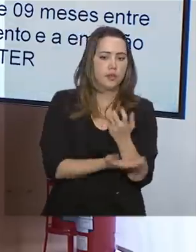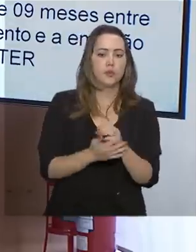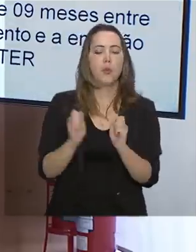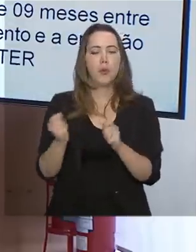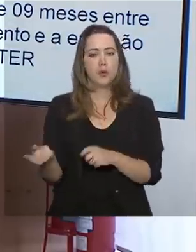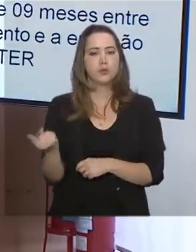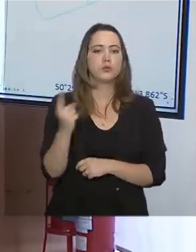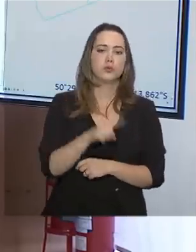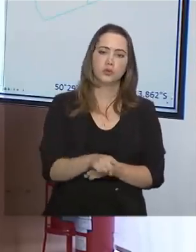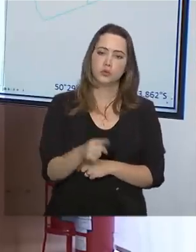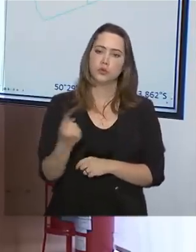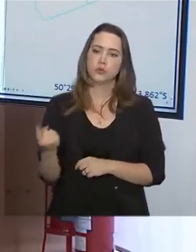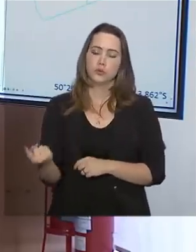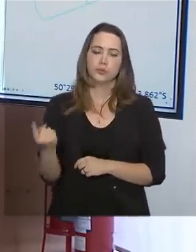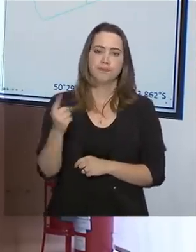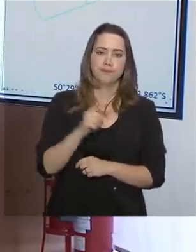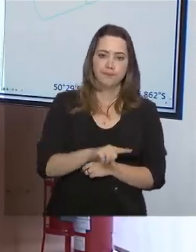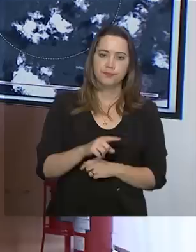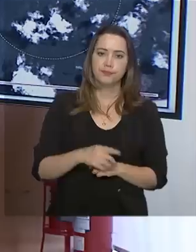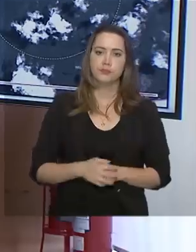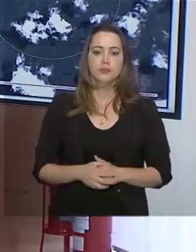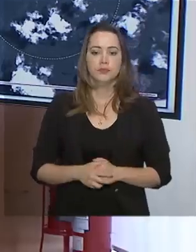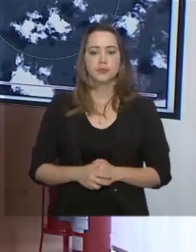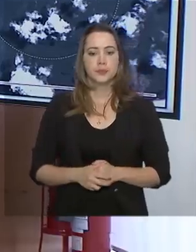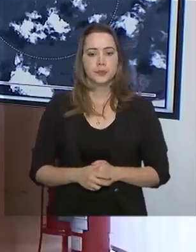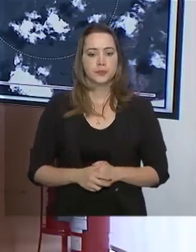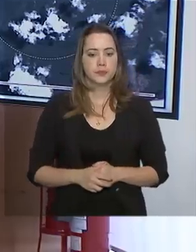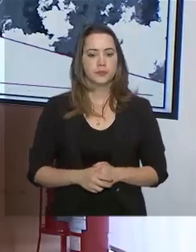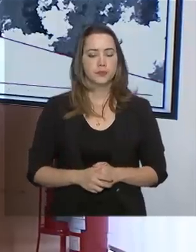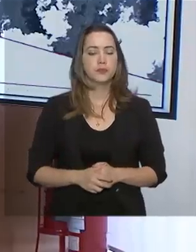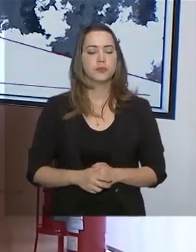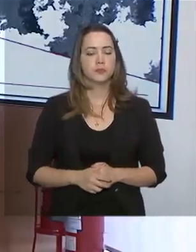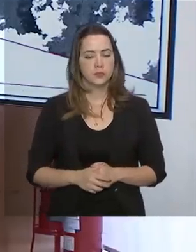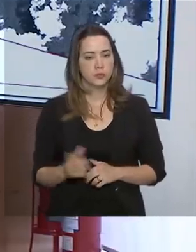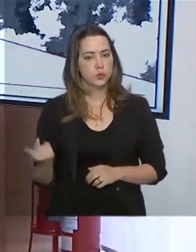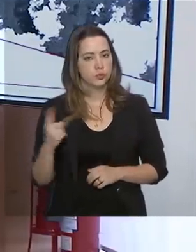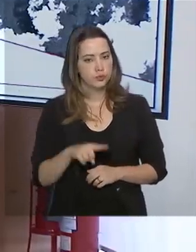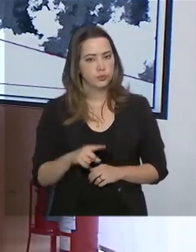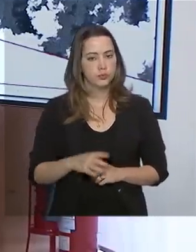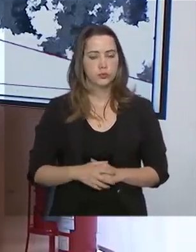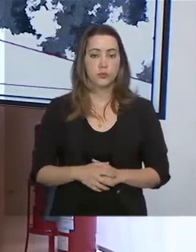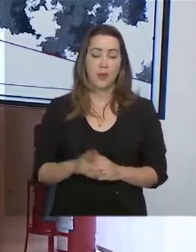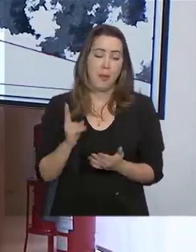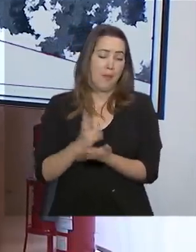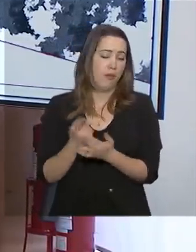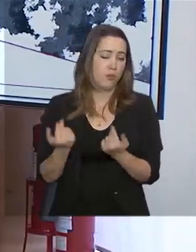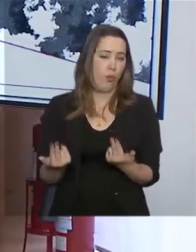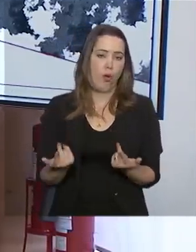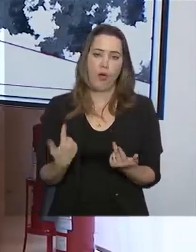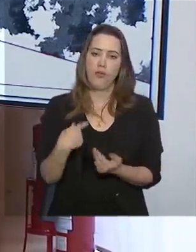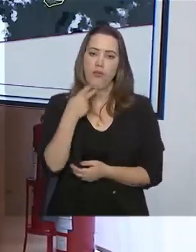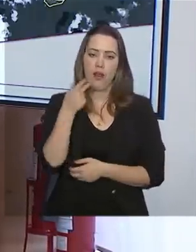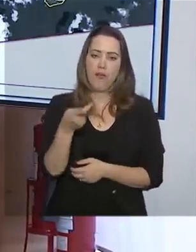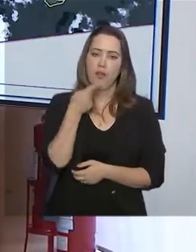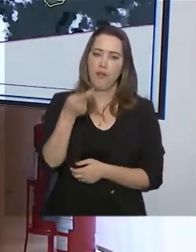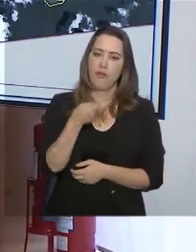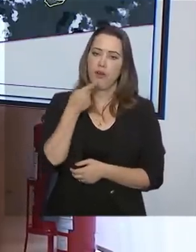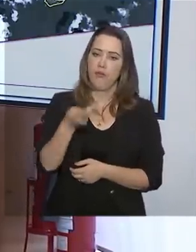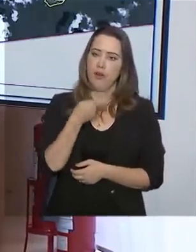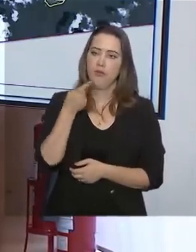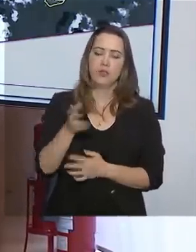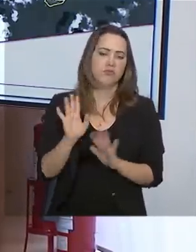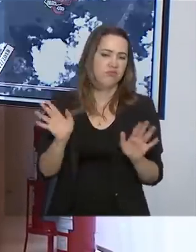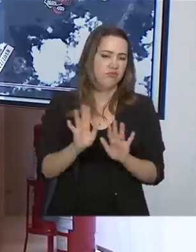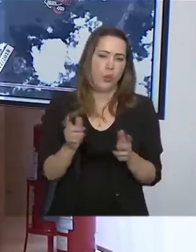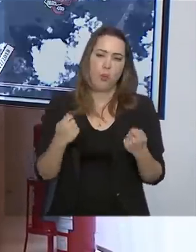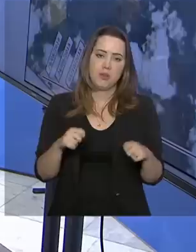mas um pode passar é a mesma lógica não vou repetir porque é o mesmo meu sistema